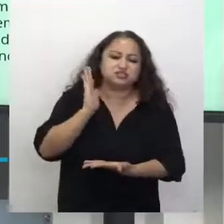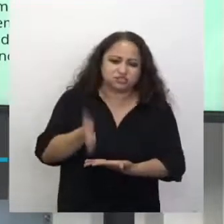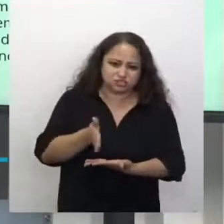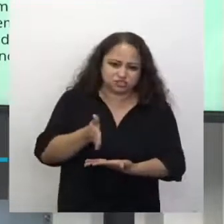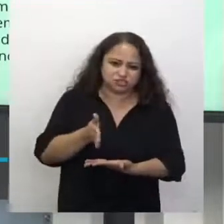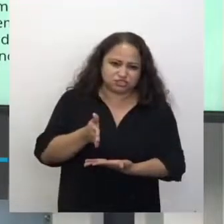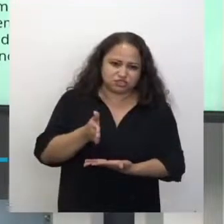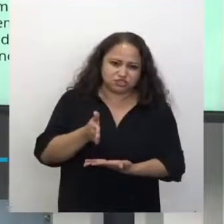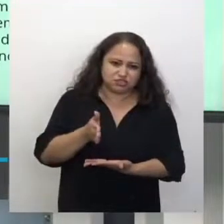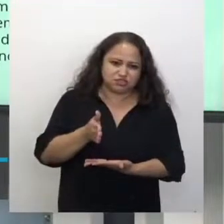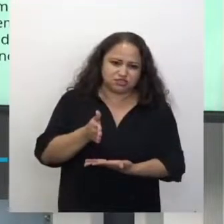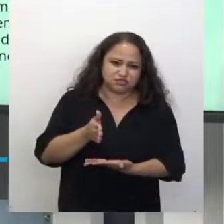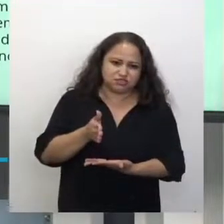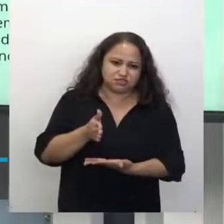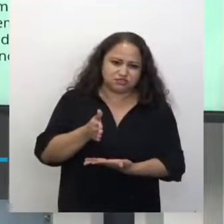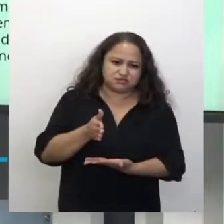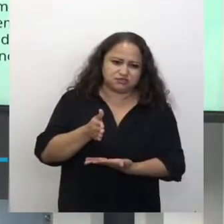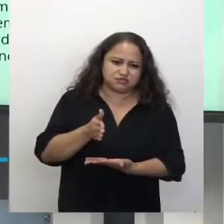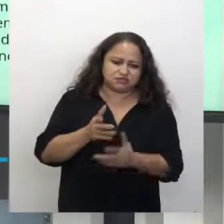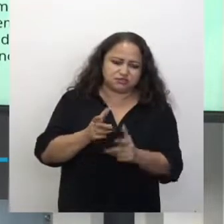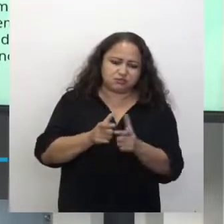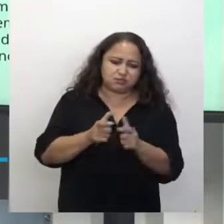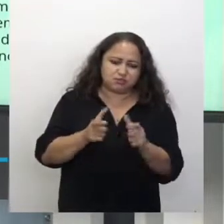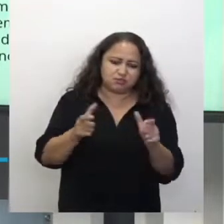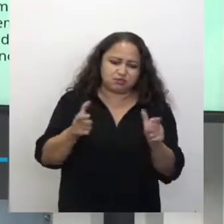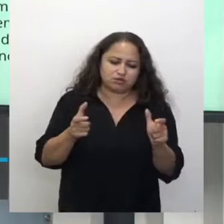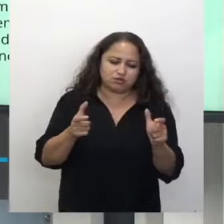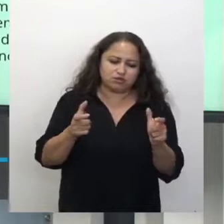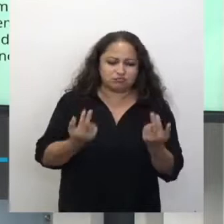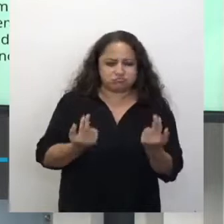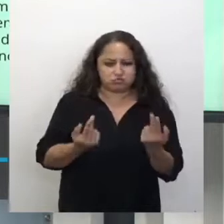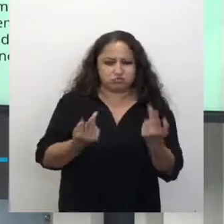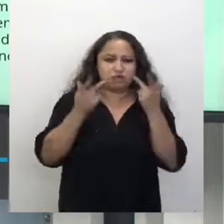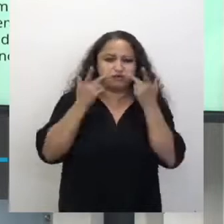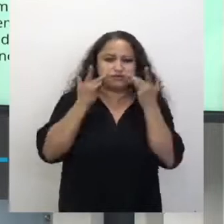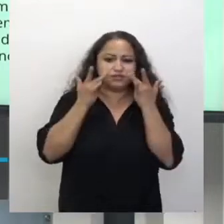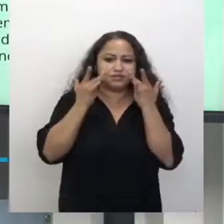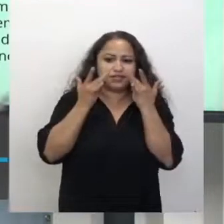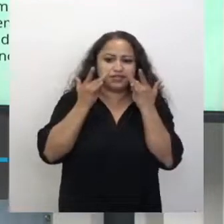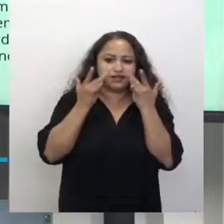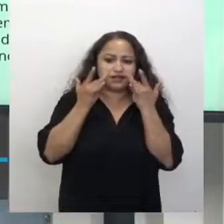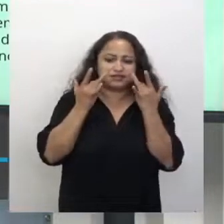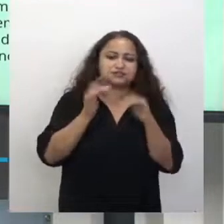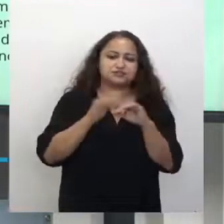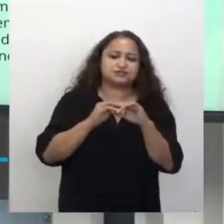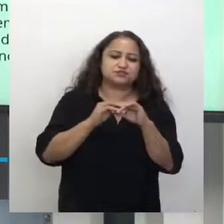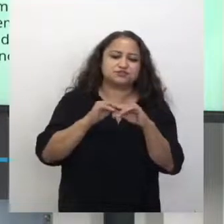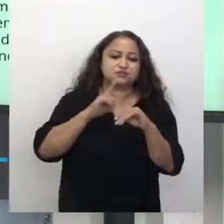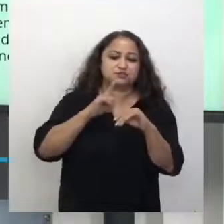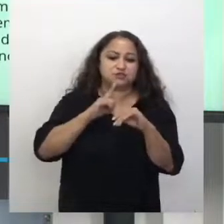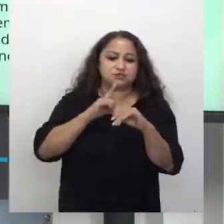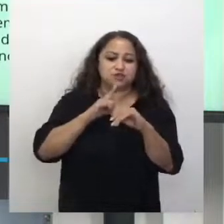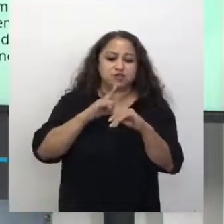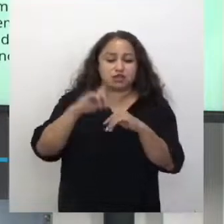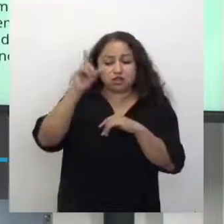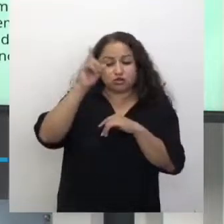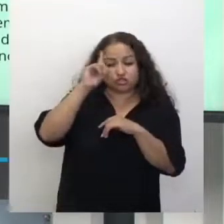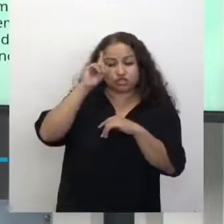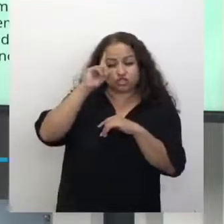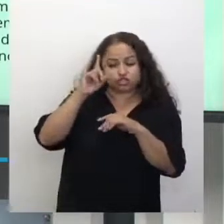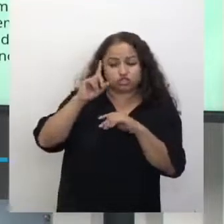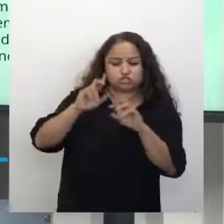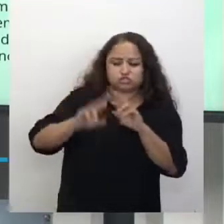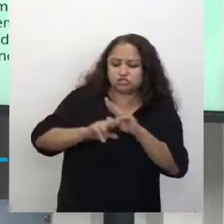mais assim, em um nível maior, como um teatro, por exemplo, né, que você tem ali um festival com vários dias, a apresentação de vários